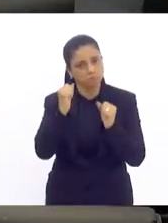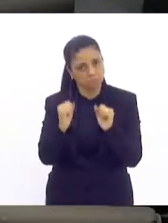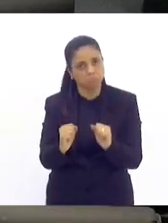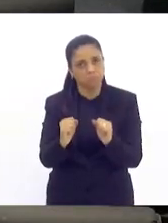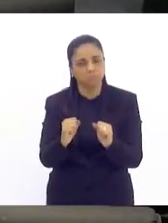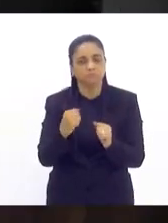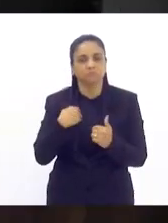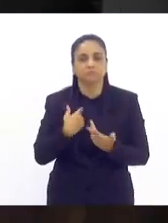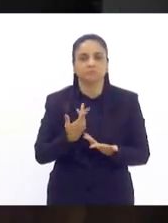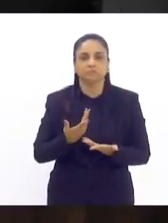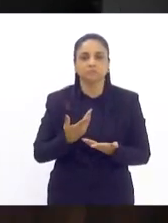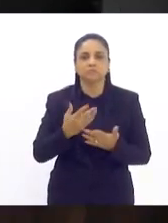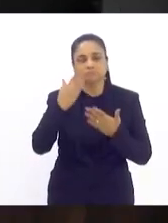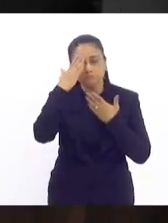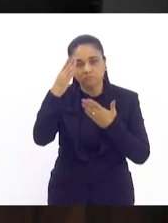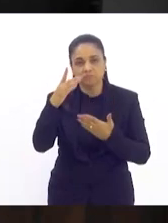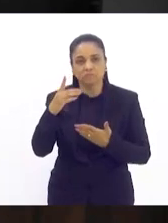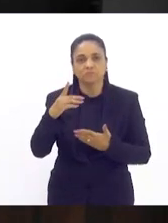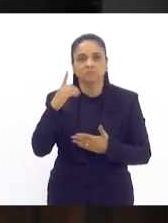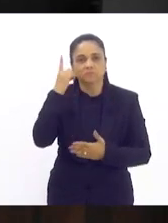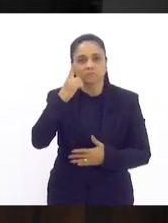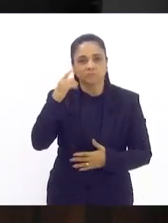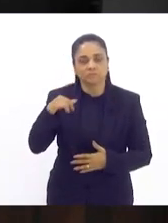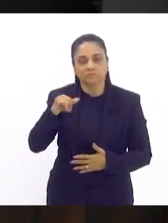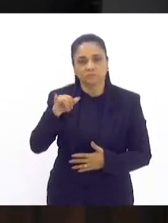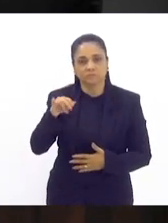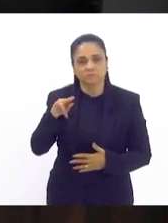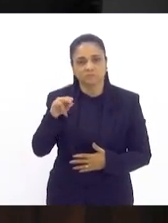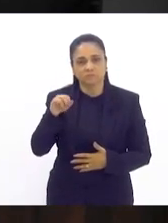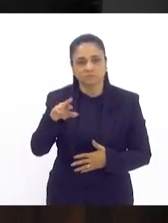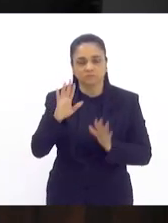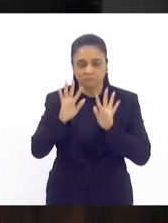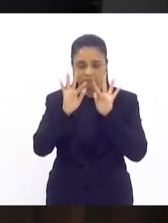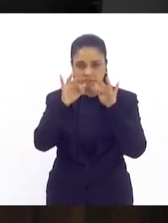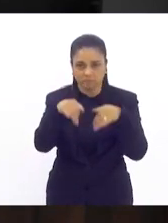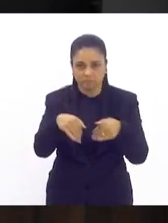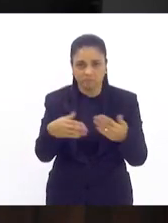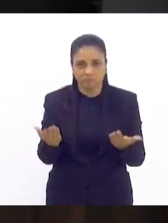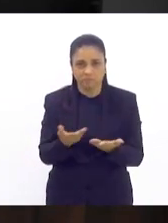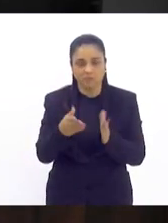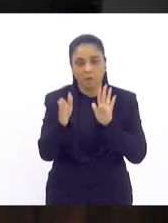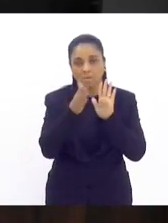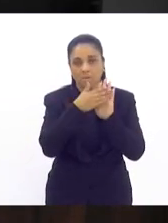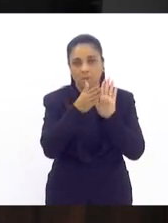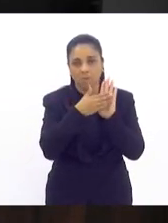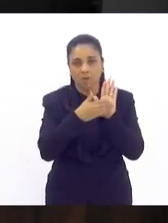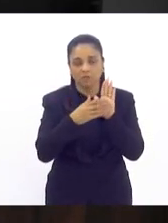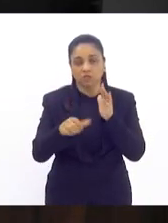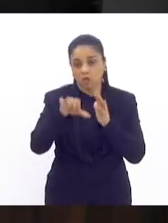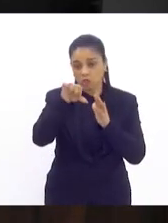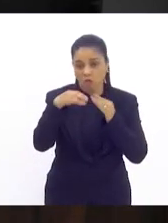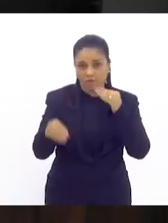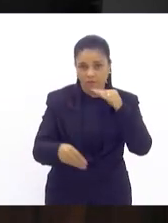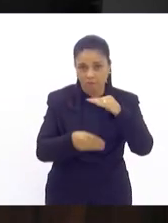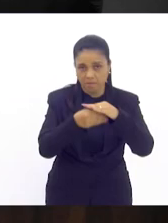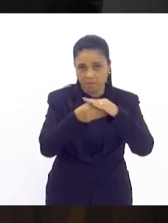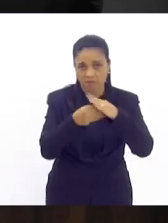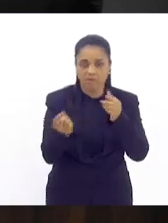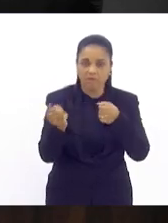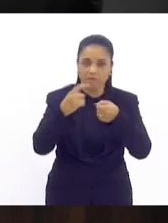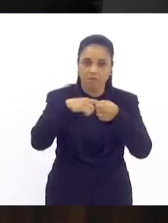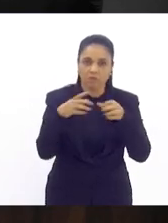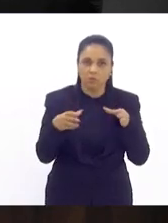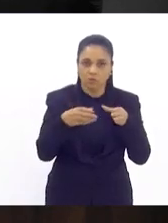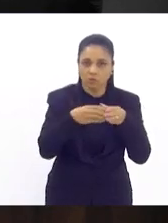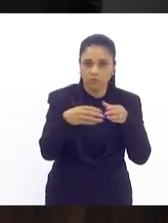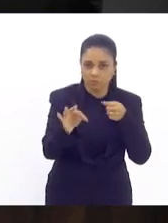Deputado Yuri não havendo mais Quem Queira discutir encerrado a discussão presente proposta recebeu nove emendas e retorne as comissões